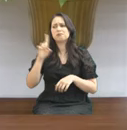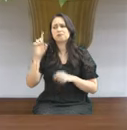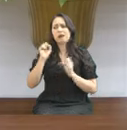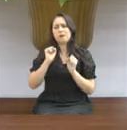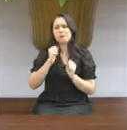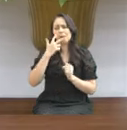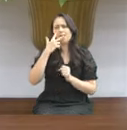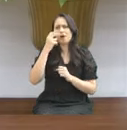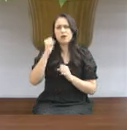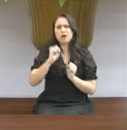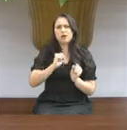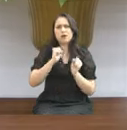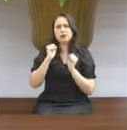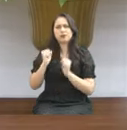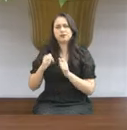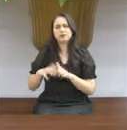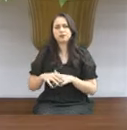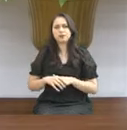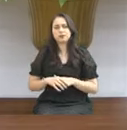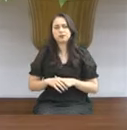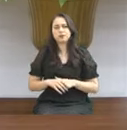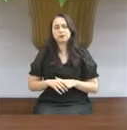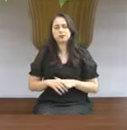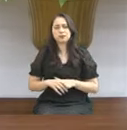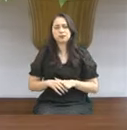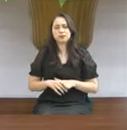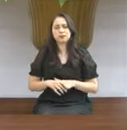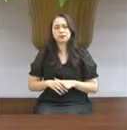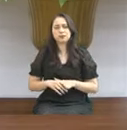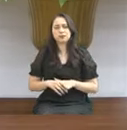da igreja esta noite aqui,